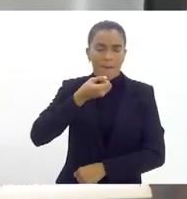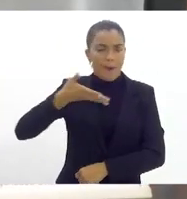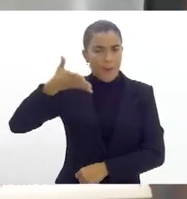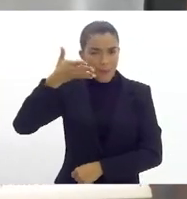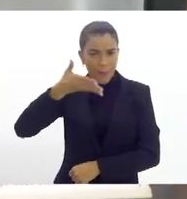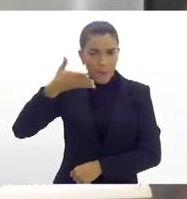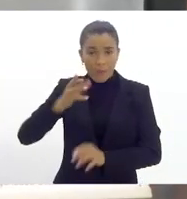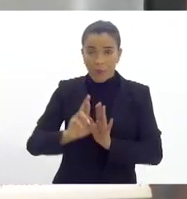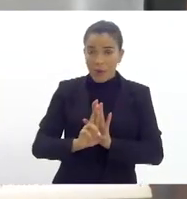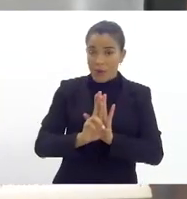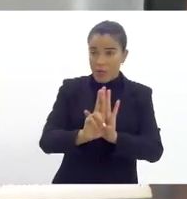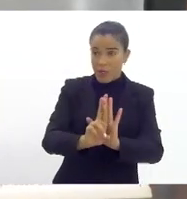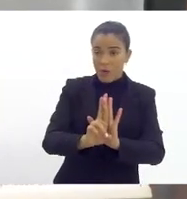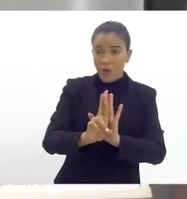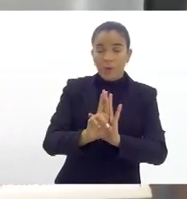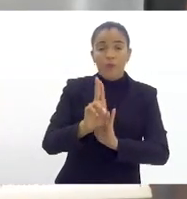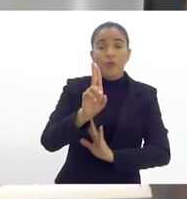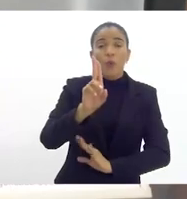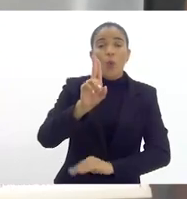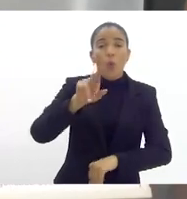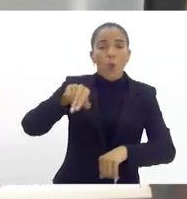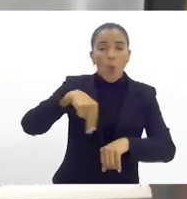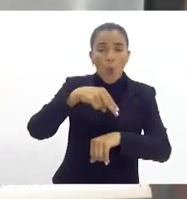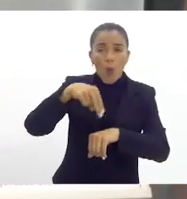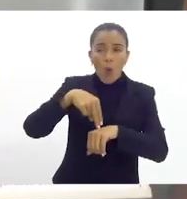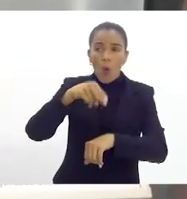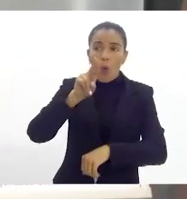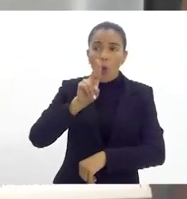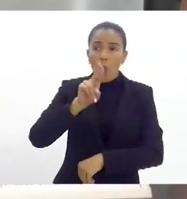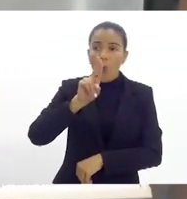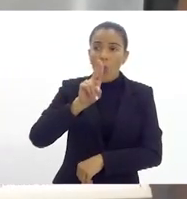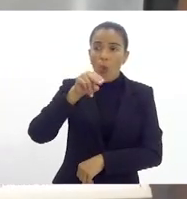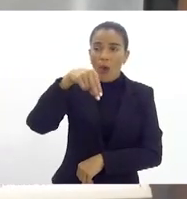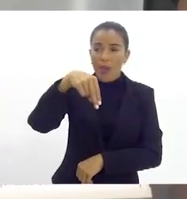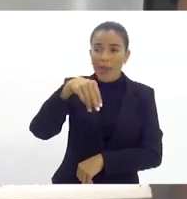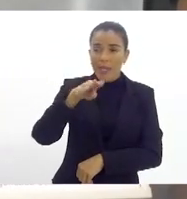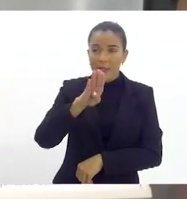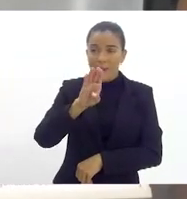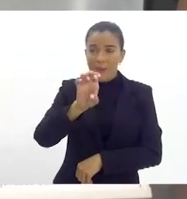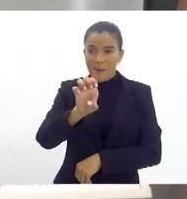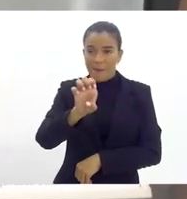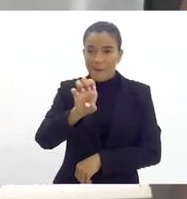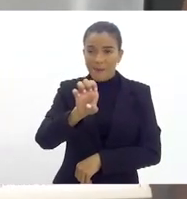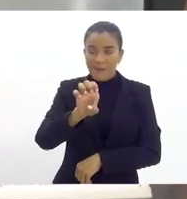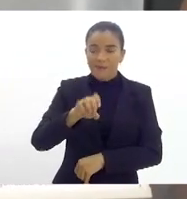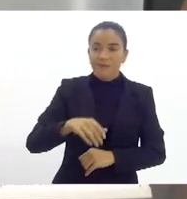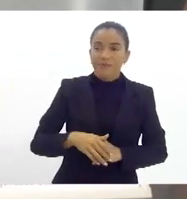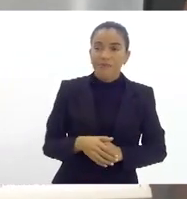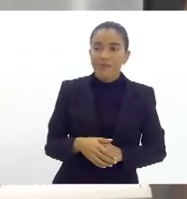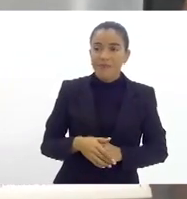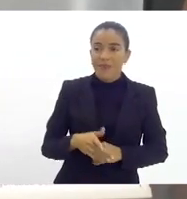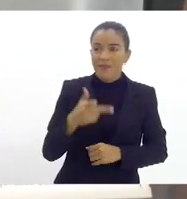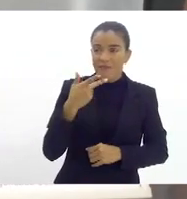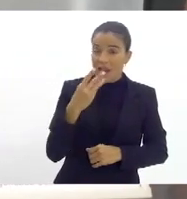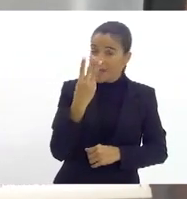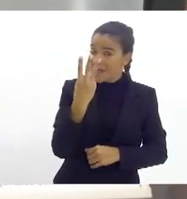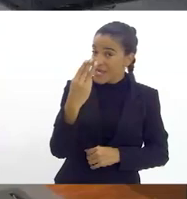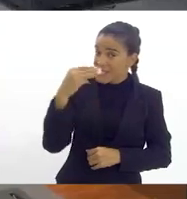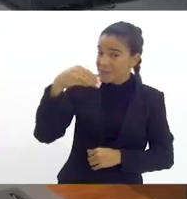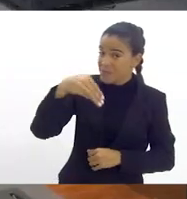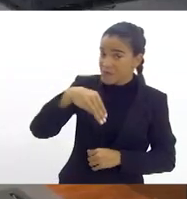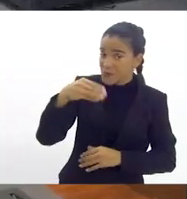para o representante da União nacional dos Estudantes do Gustavo que vai fazer uma saudação breve de três